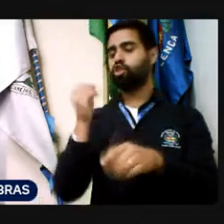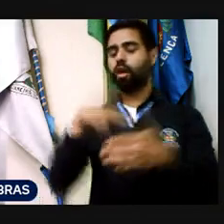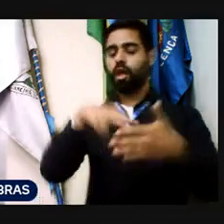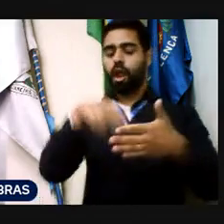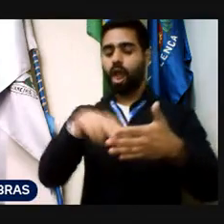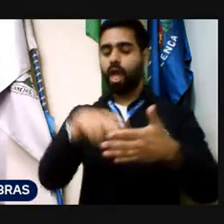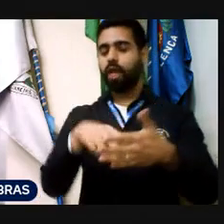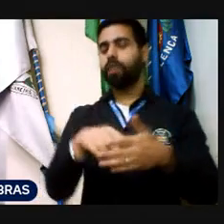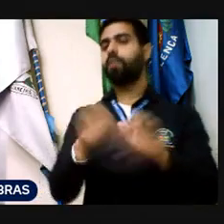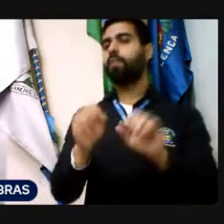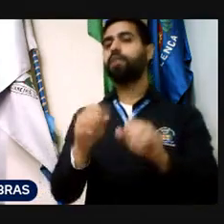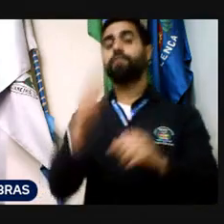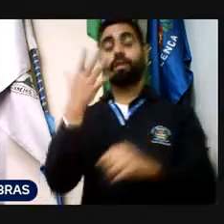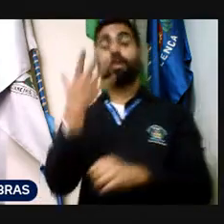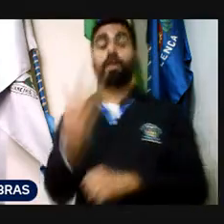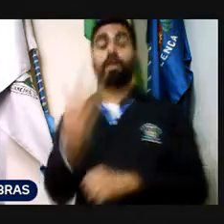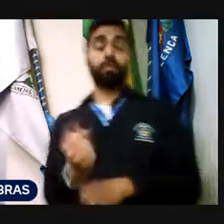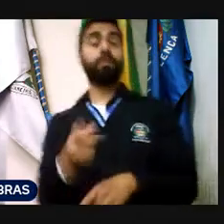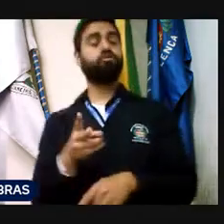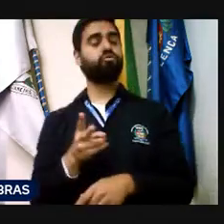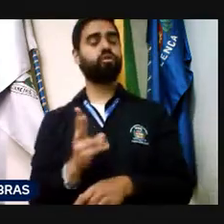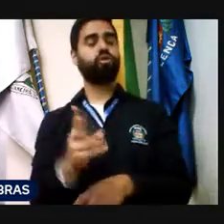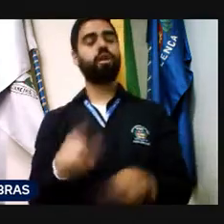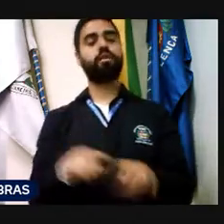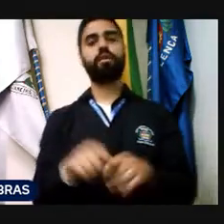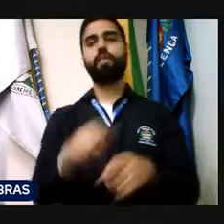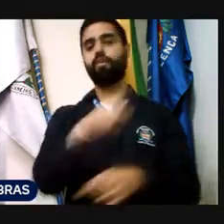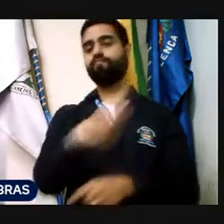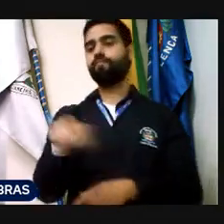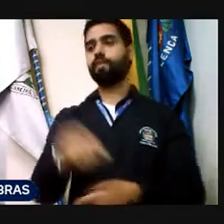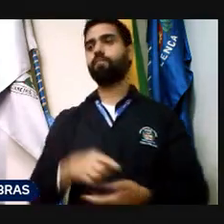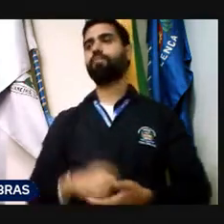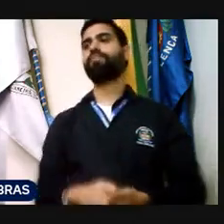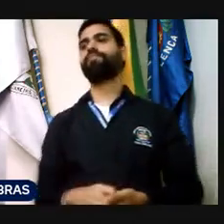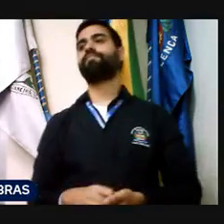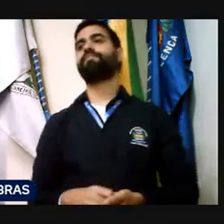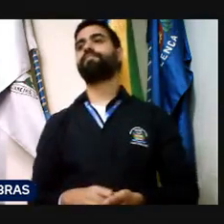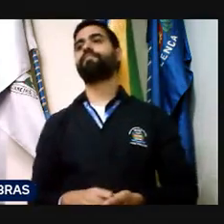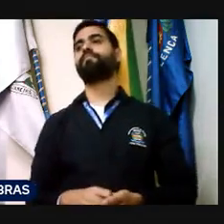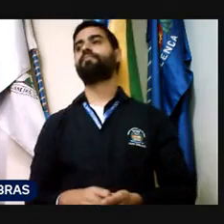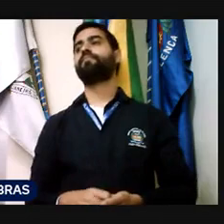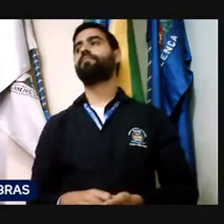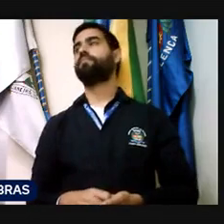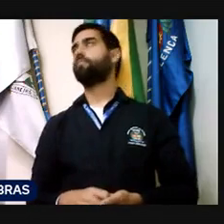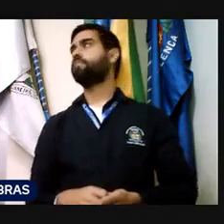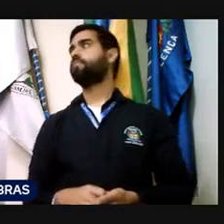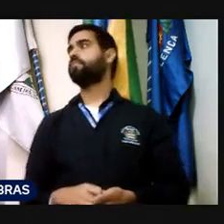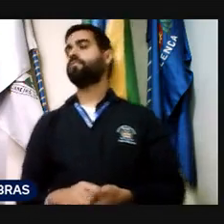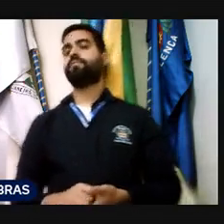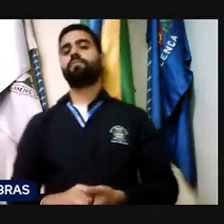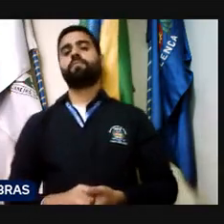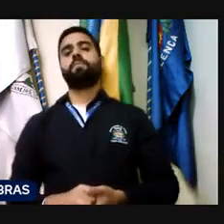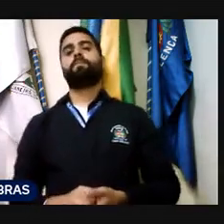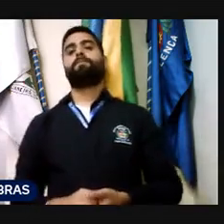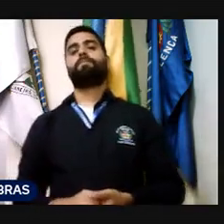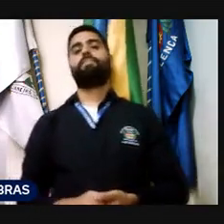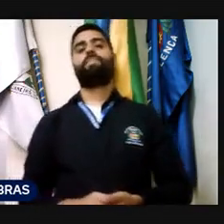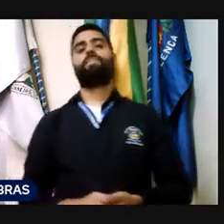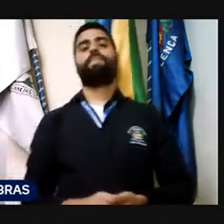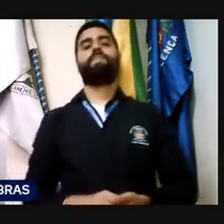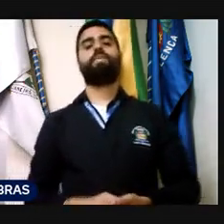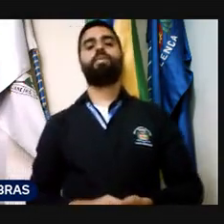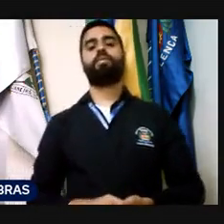razões apresentadas possam ser acolhidas com a manutenção do presente veto. Valença Luiz Fernando Portado da Graça, prefeito.